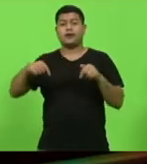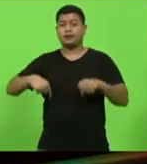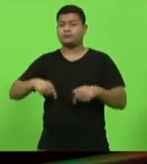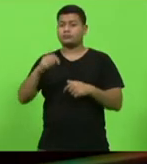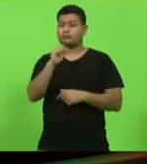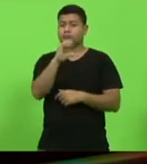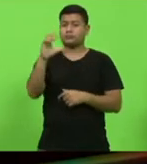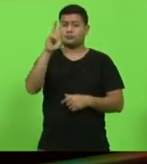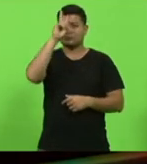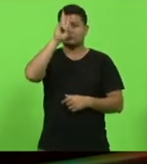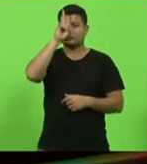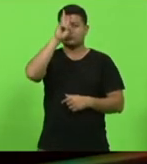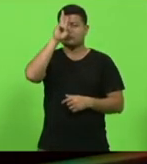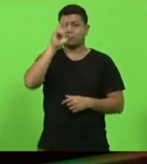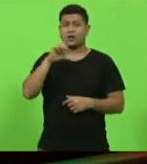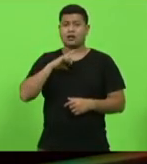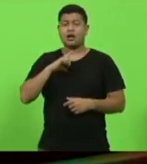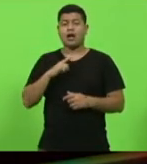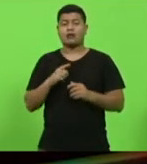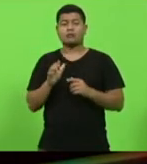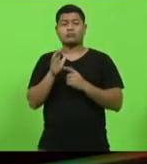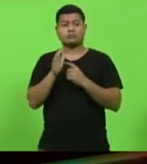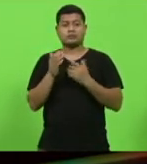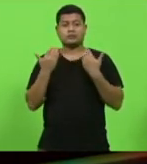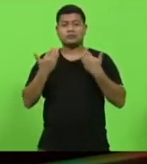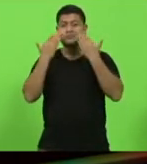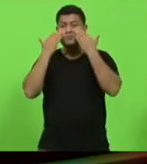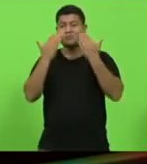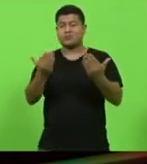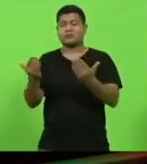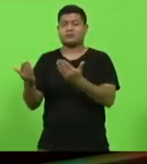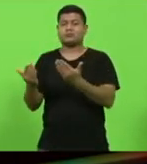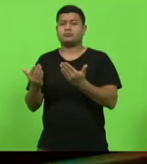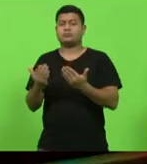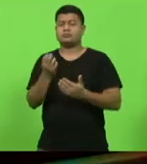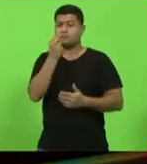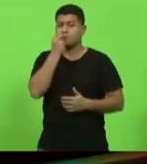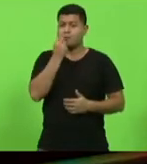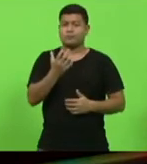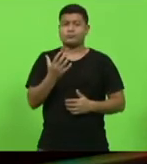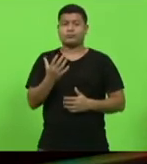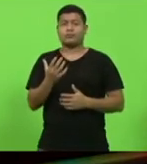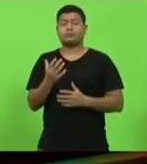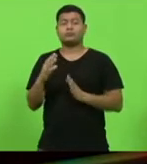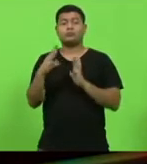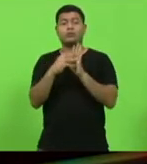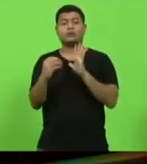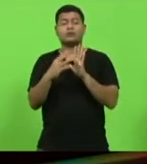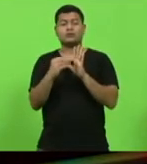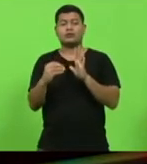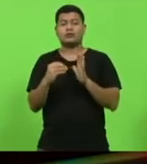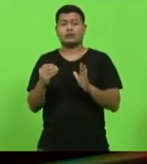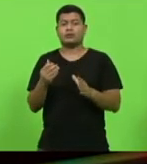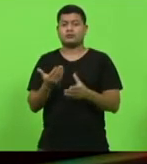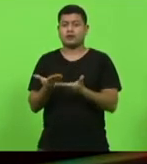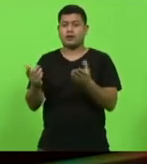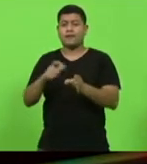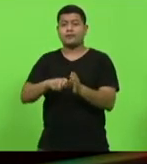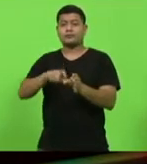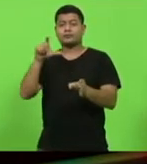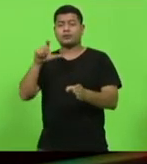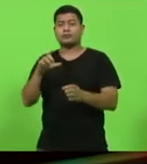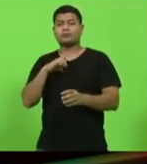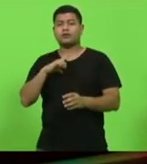Catarina tem dado bons exemplos da independência da convivência pacífica e da